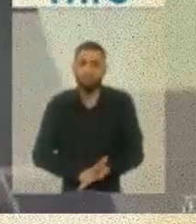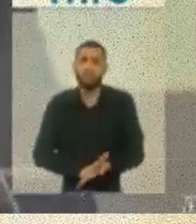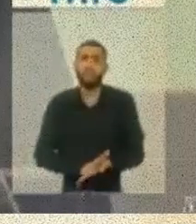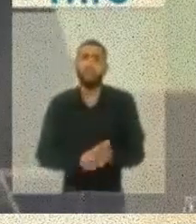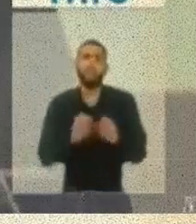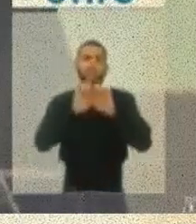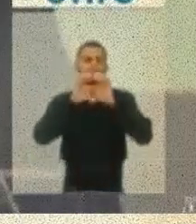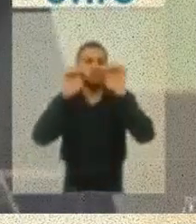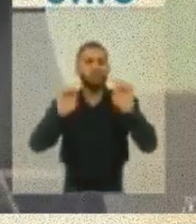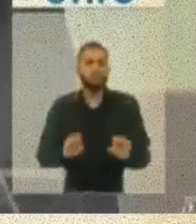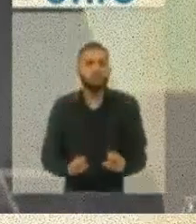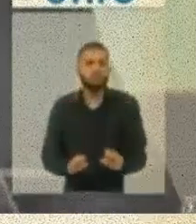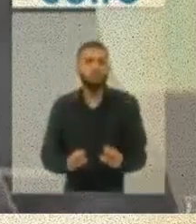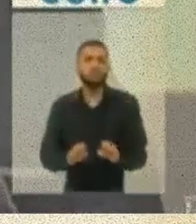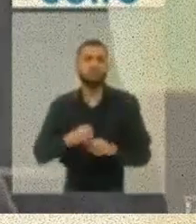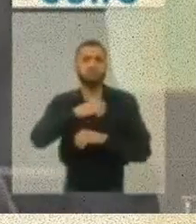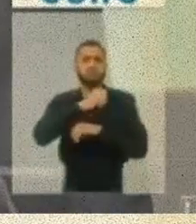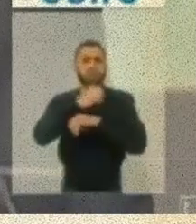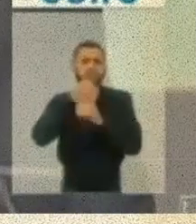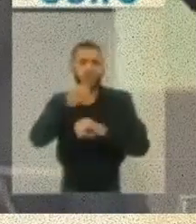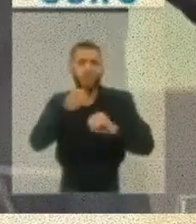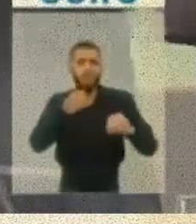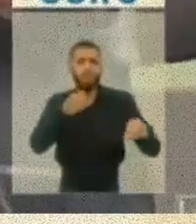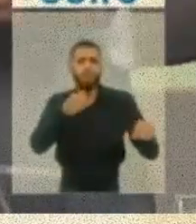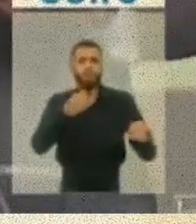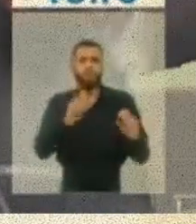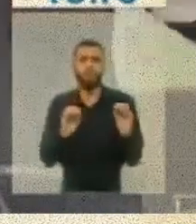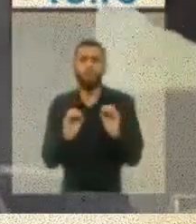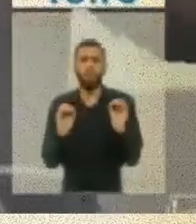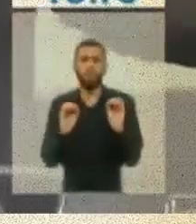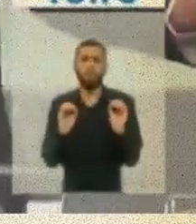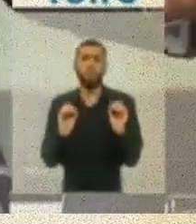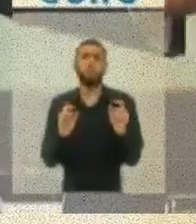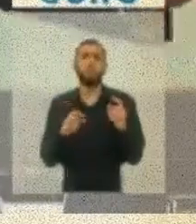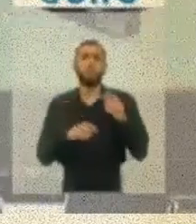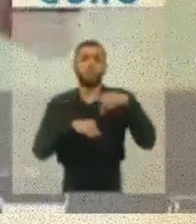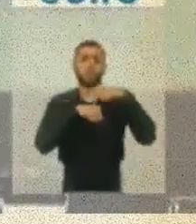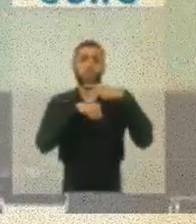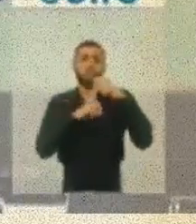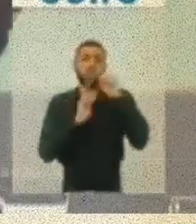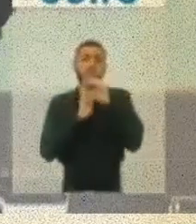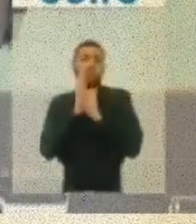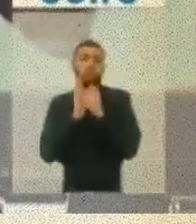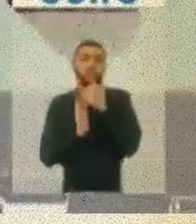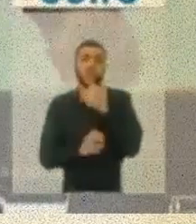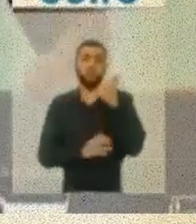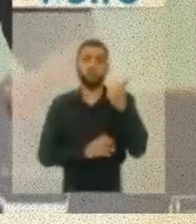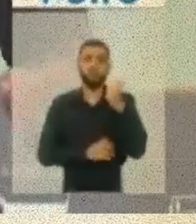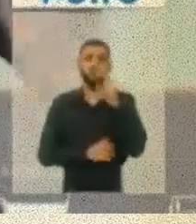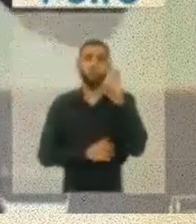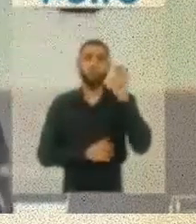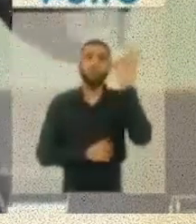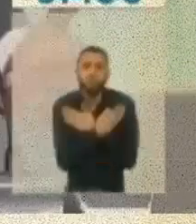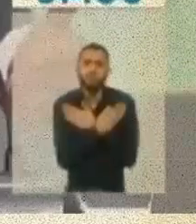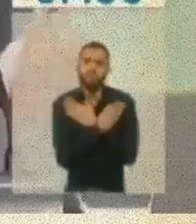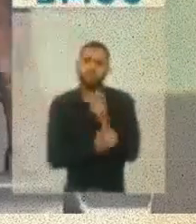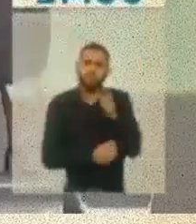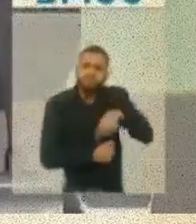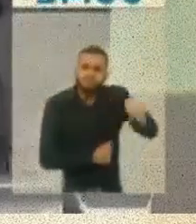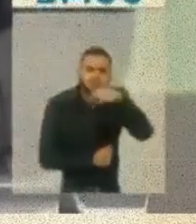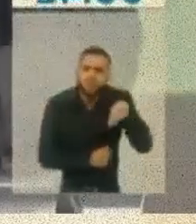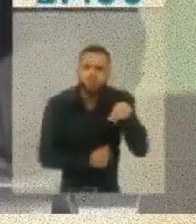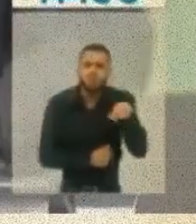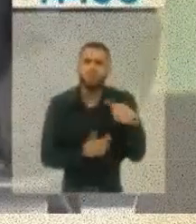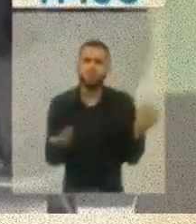lama infraestrutura saneamento básico nosso país e pelo Século 21 cinquenta por cento do país não tem nem sequer saneamento